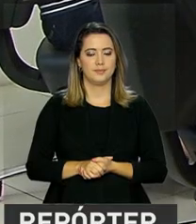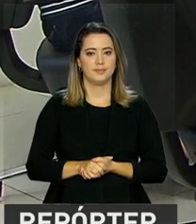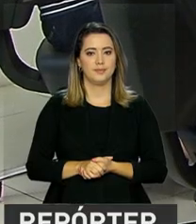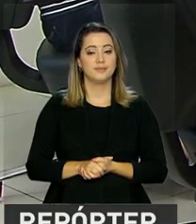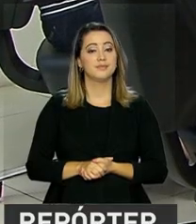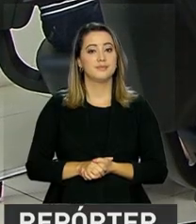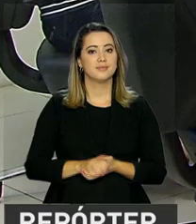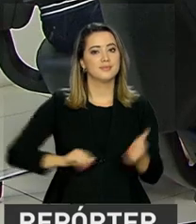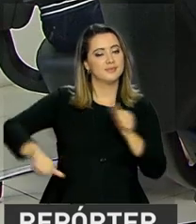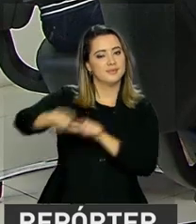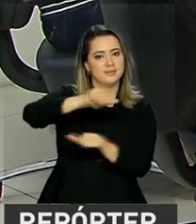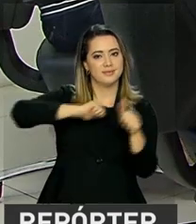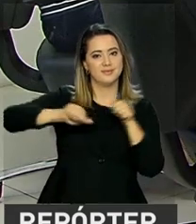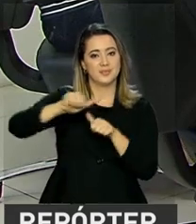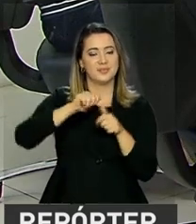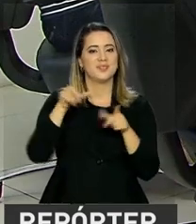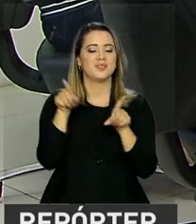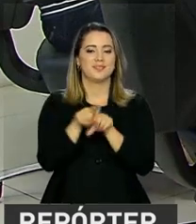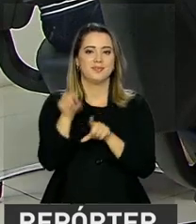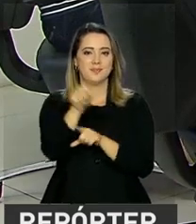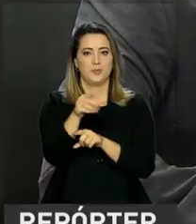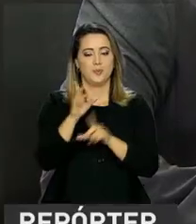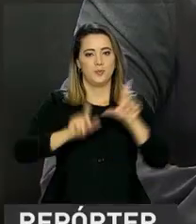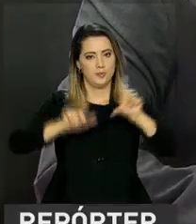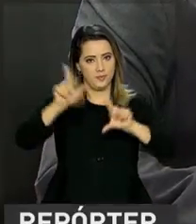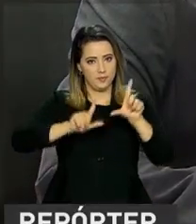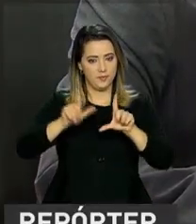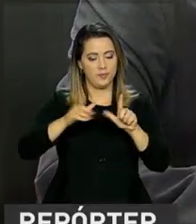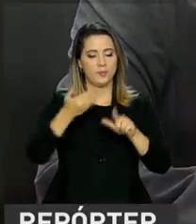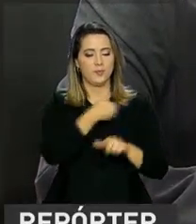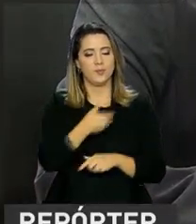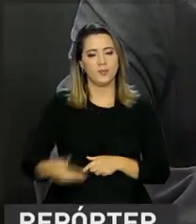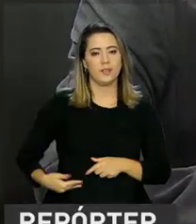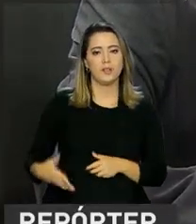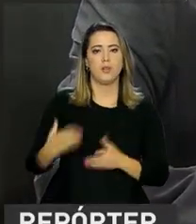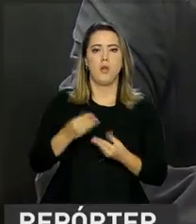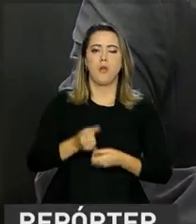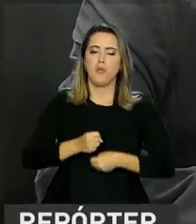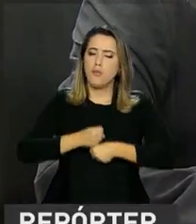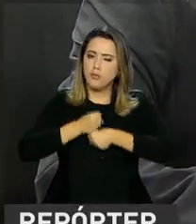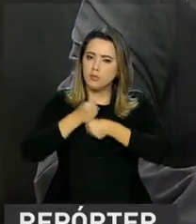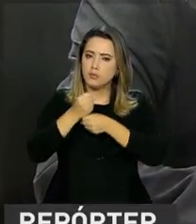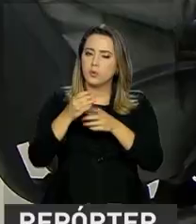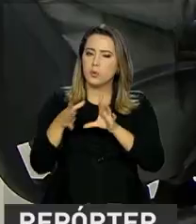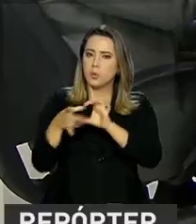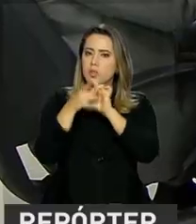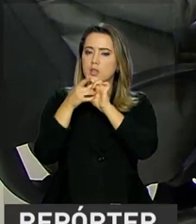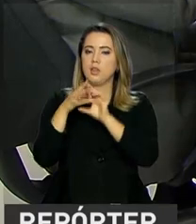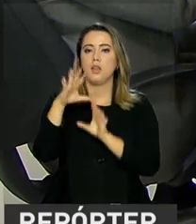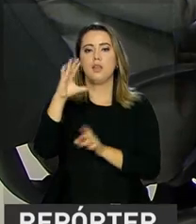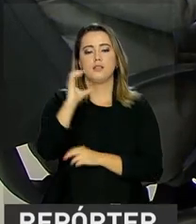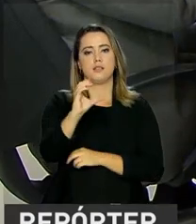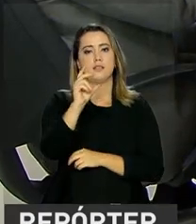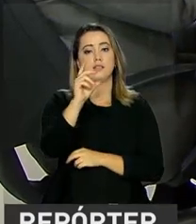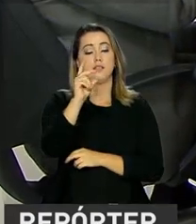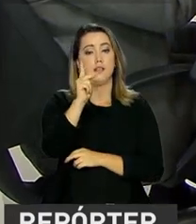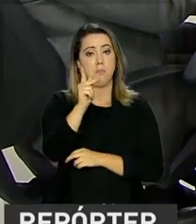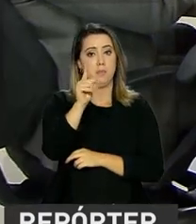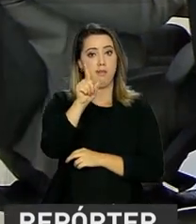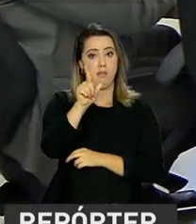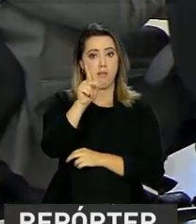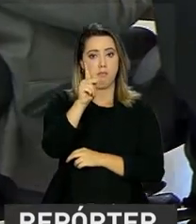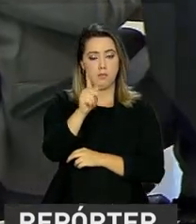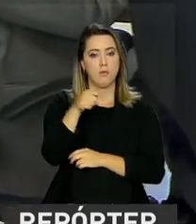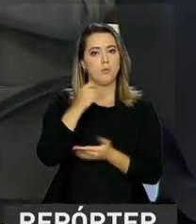a troca de conteúdo de tvs públicas é uma forma de fortalecer a cplp o presidente michel temer deve assinar o